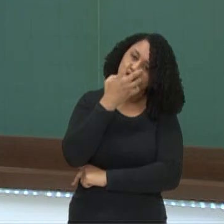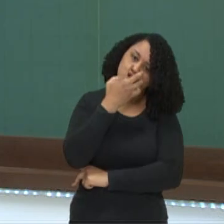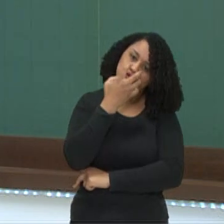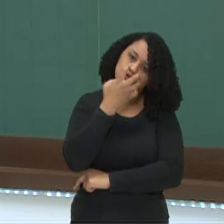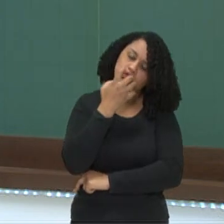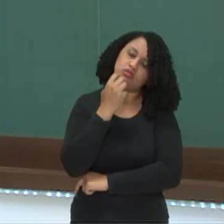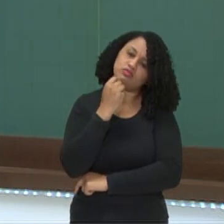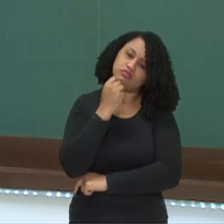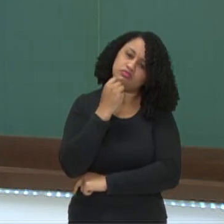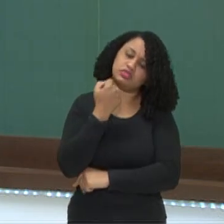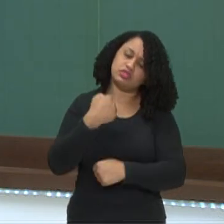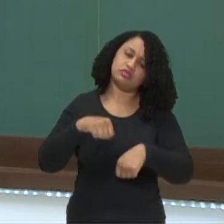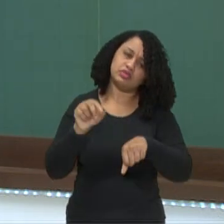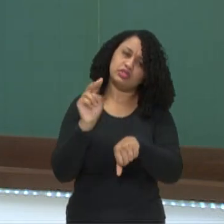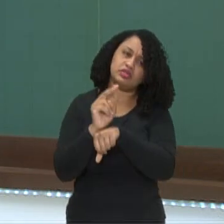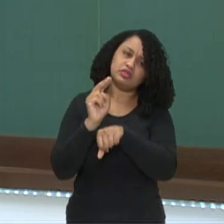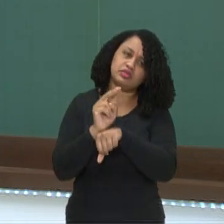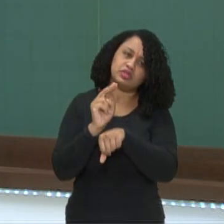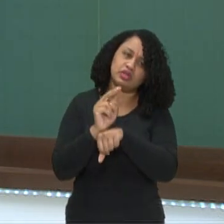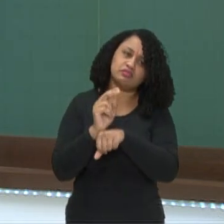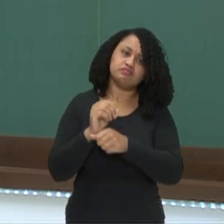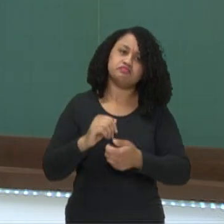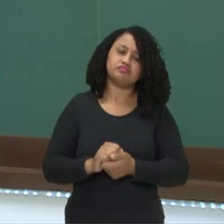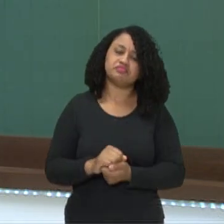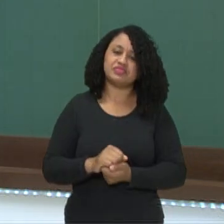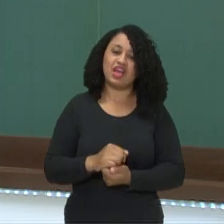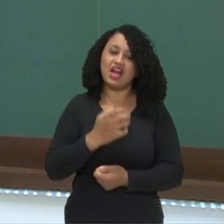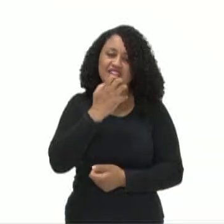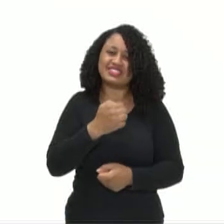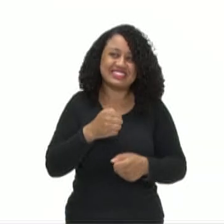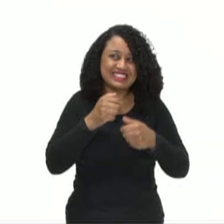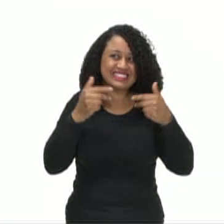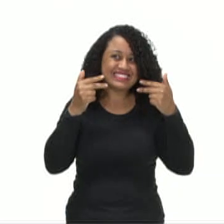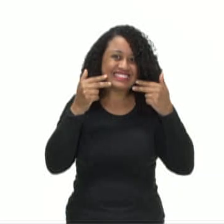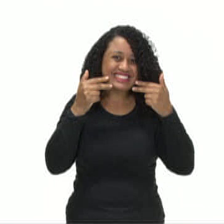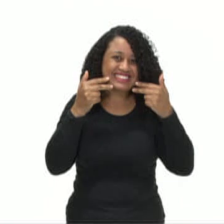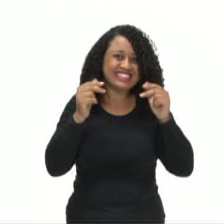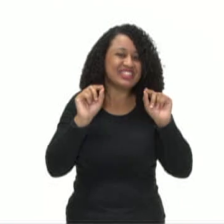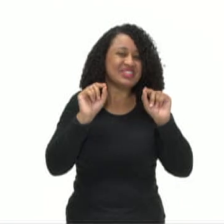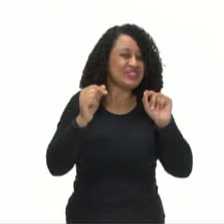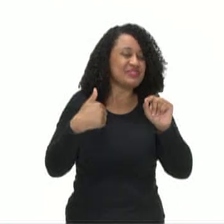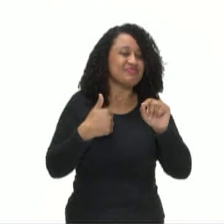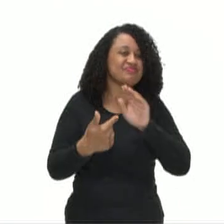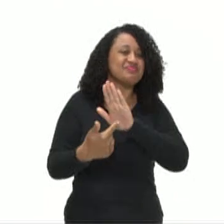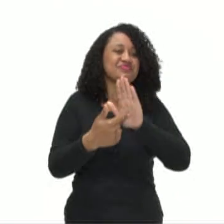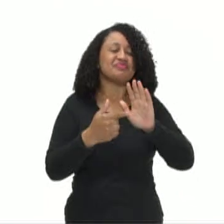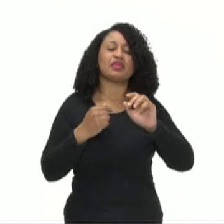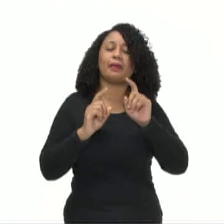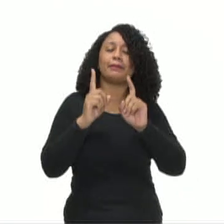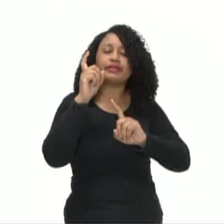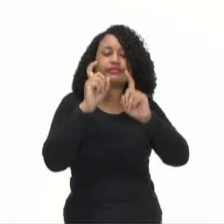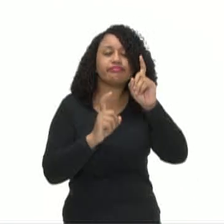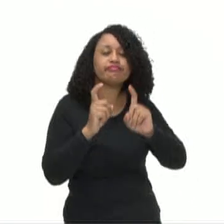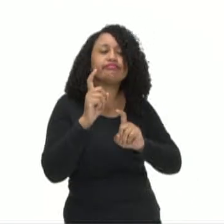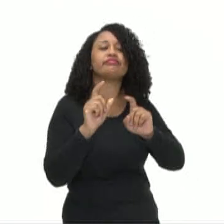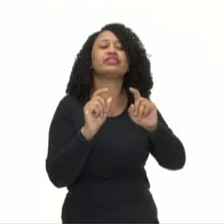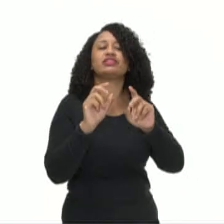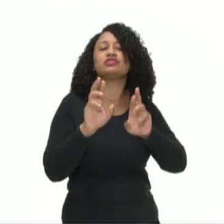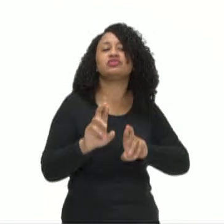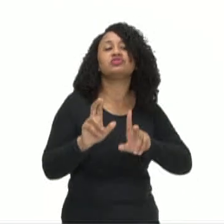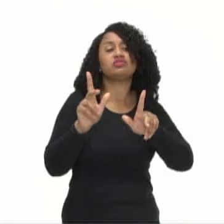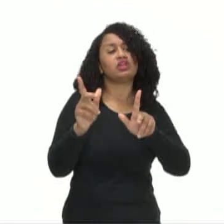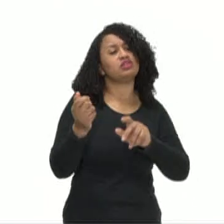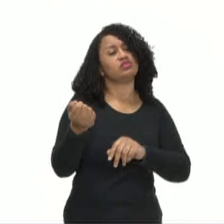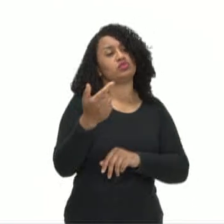que não precisa ter cuidado. Então o cão está sorridente para ele tem uma expressão ali um pouco diferente